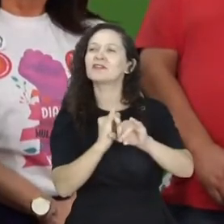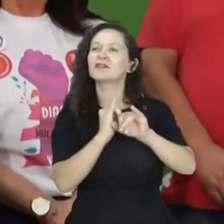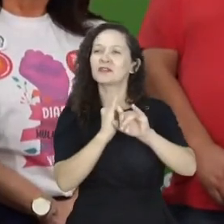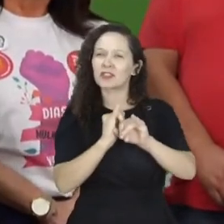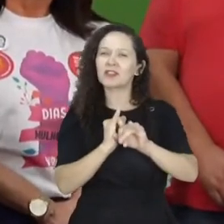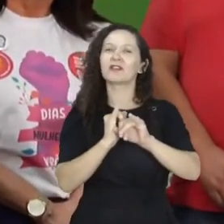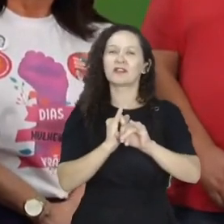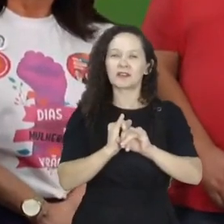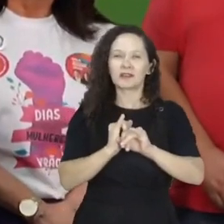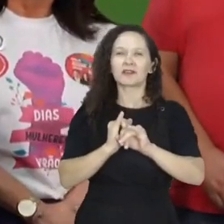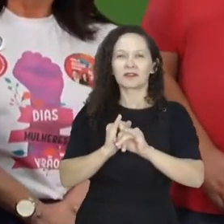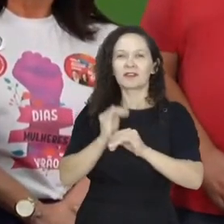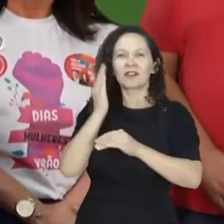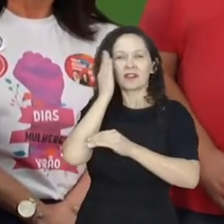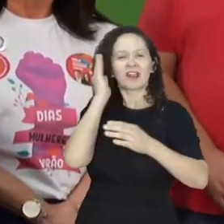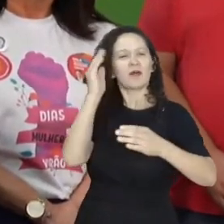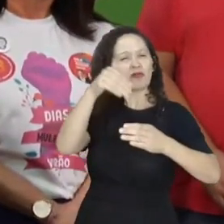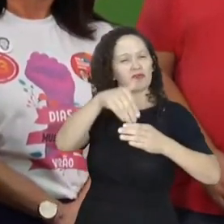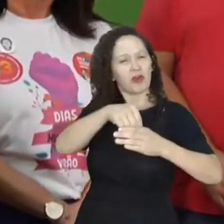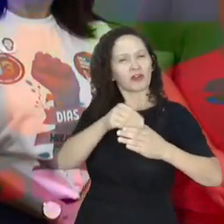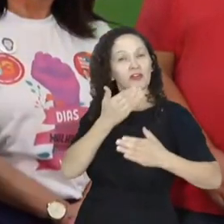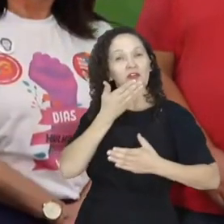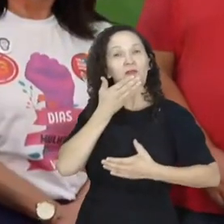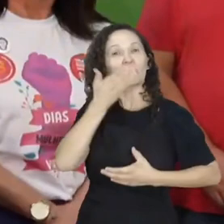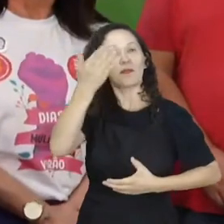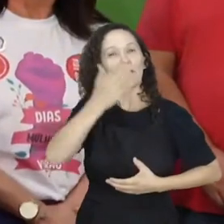publicar, está pedindo voto para mim.